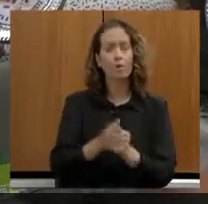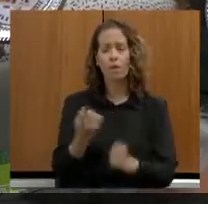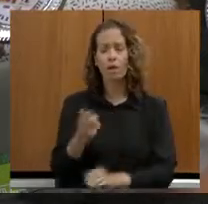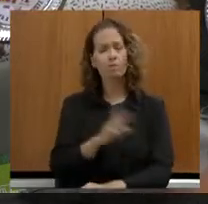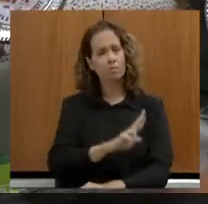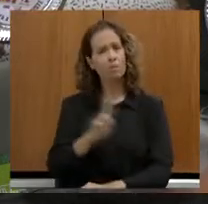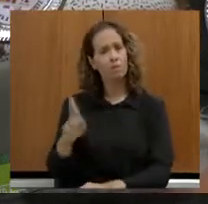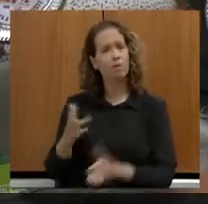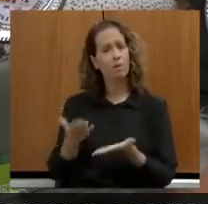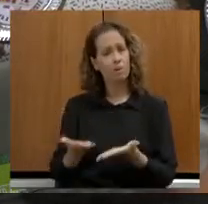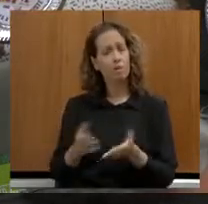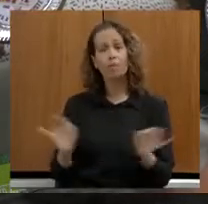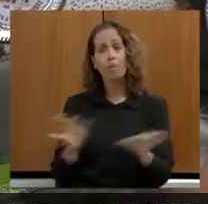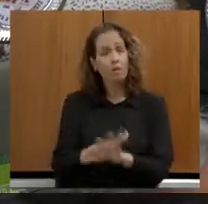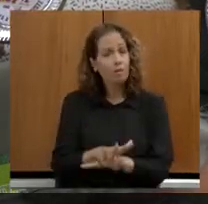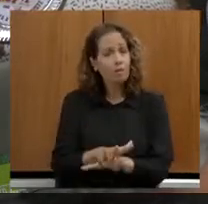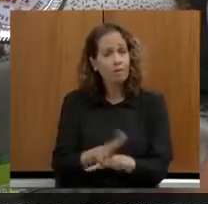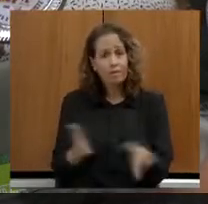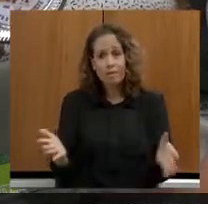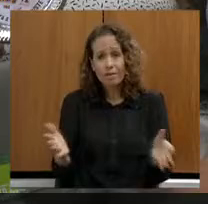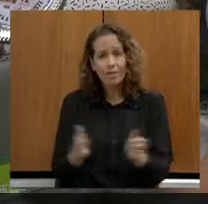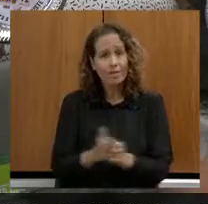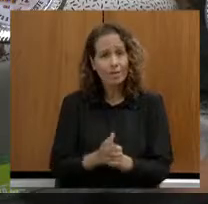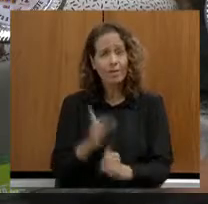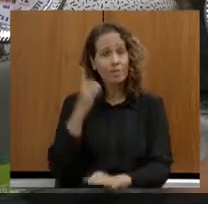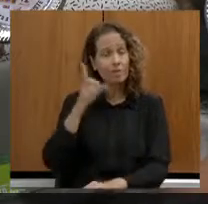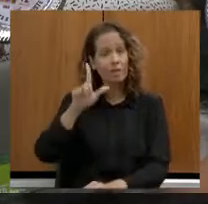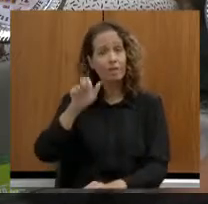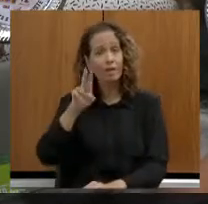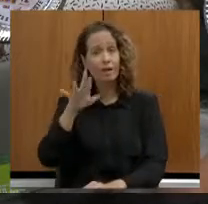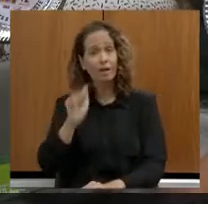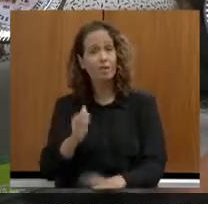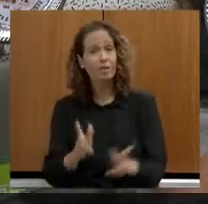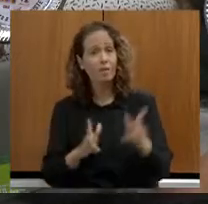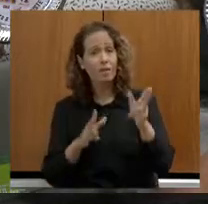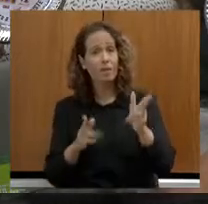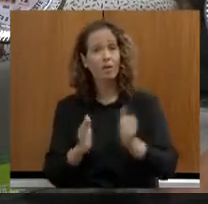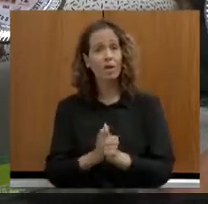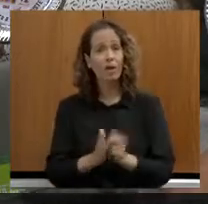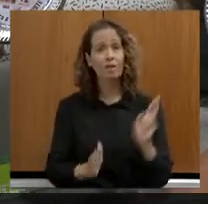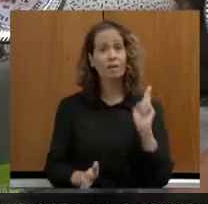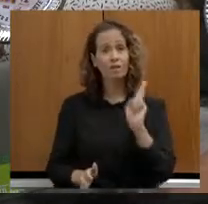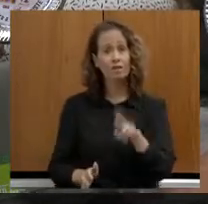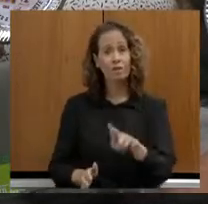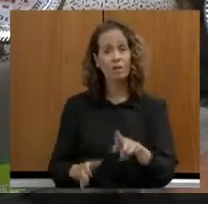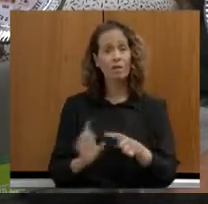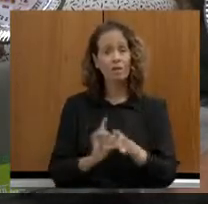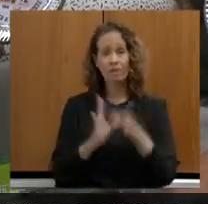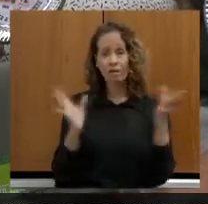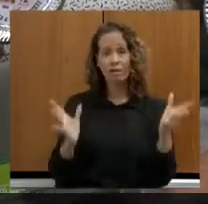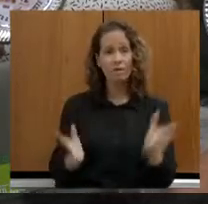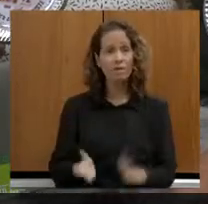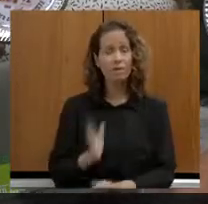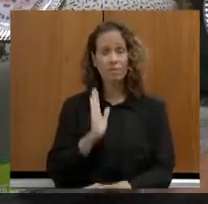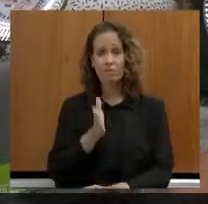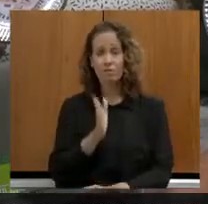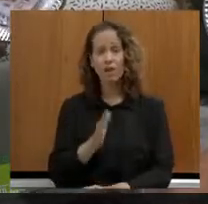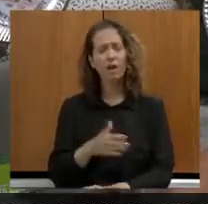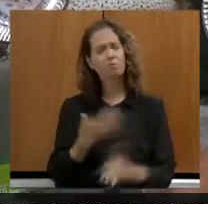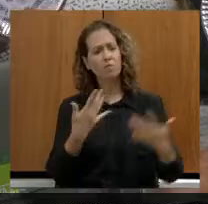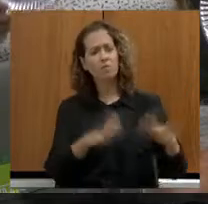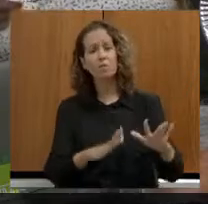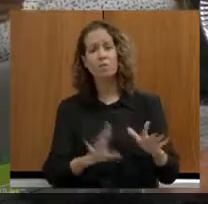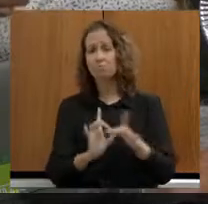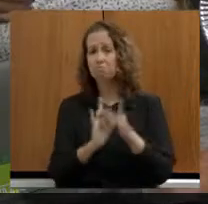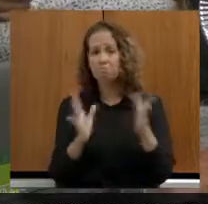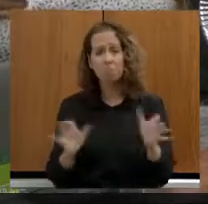a réplica pronto deve tá da hora da mesma forma Abriu mão da réplica pronto Deputado